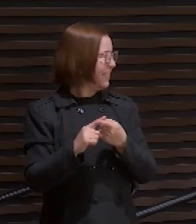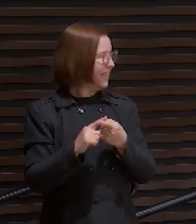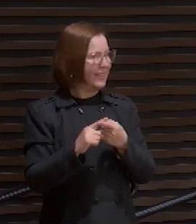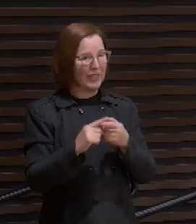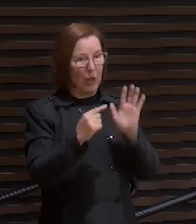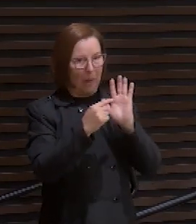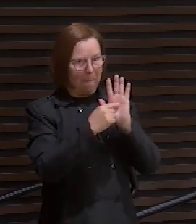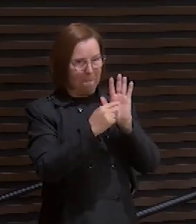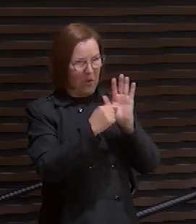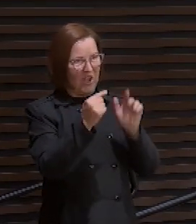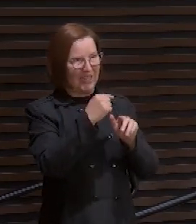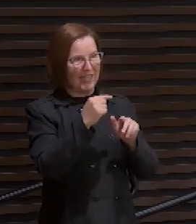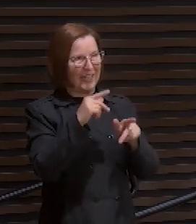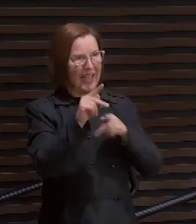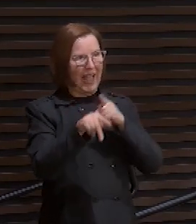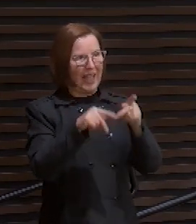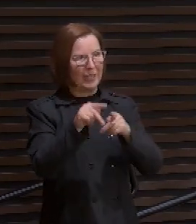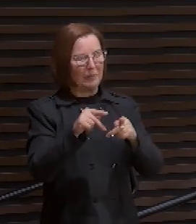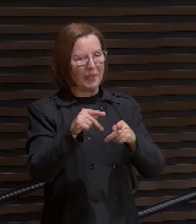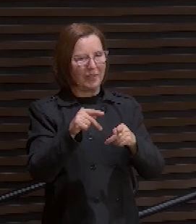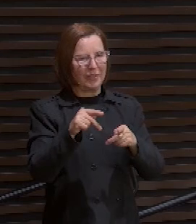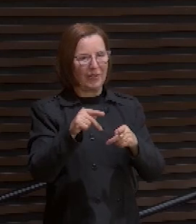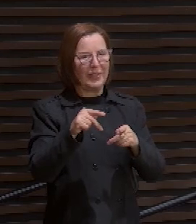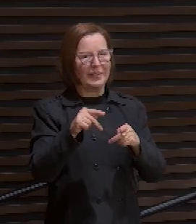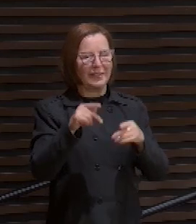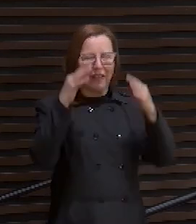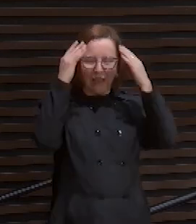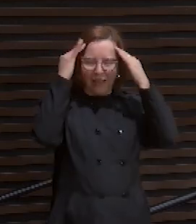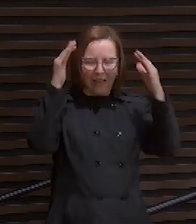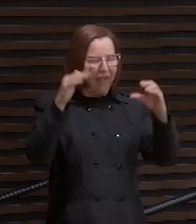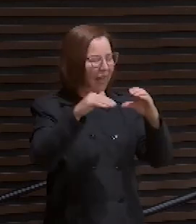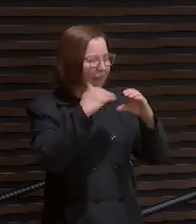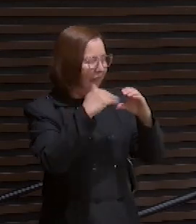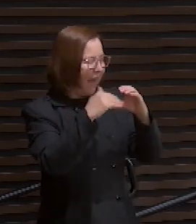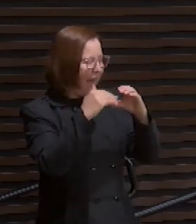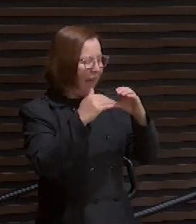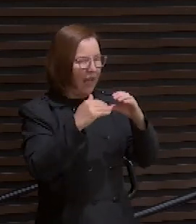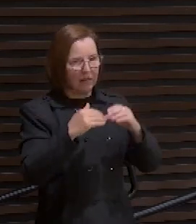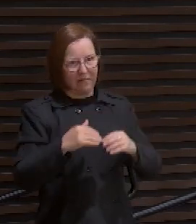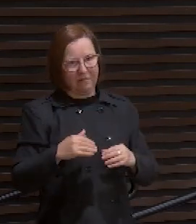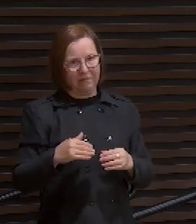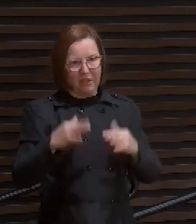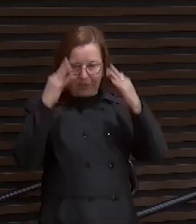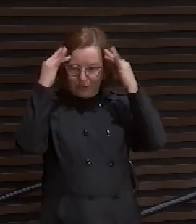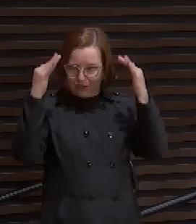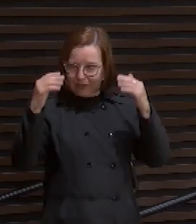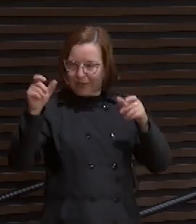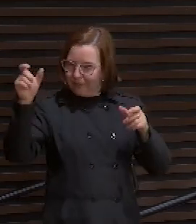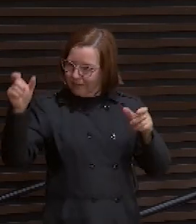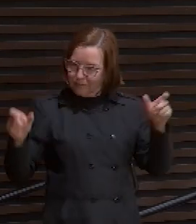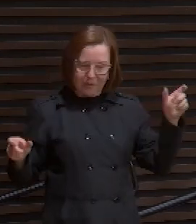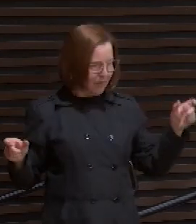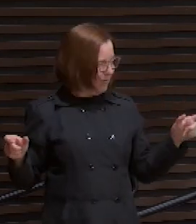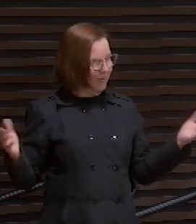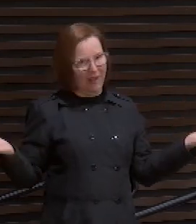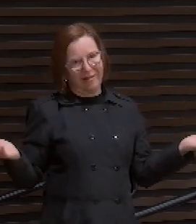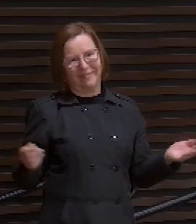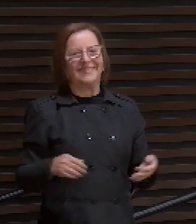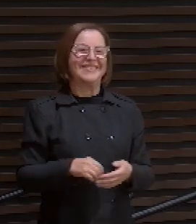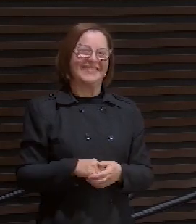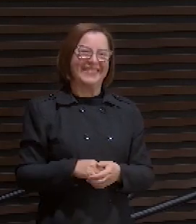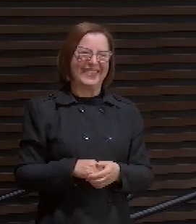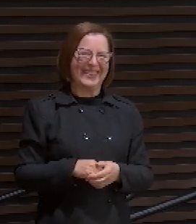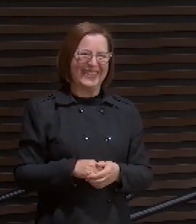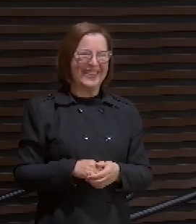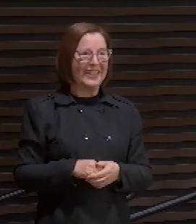quadro aquele irmão que está distraindo a atenção do outro lá. Porque se você tem um outro programa